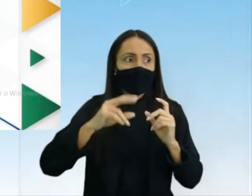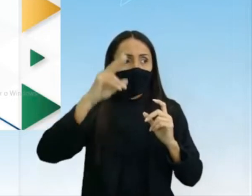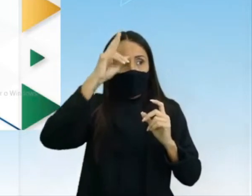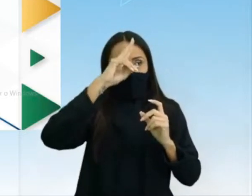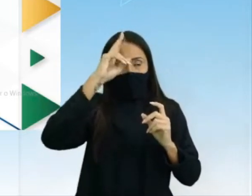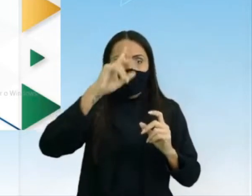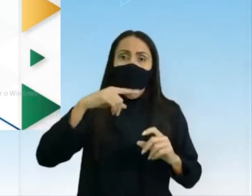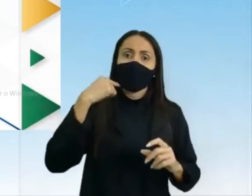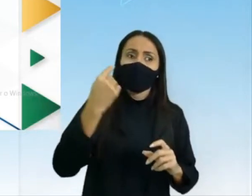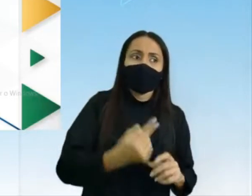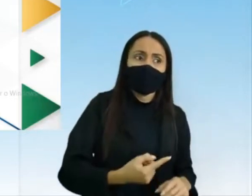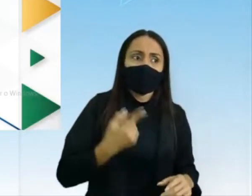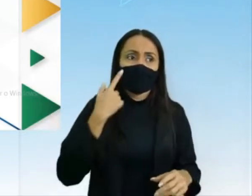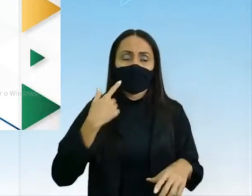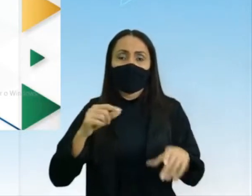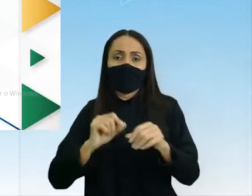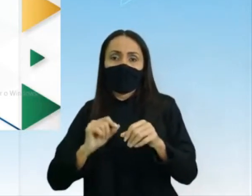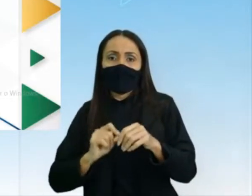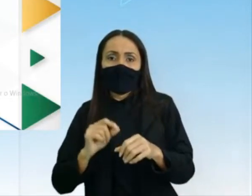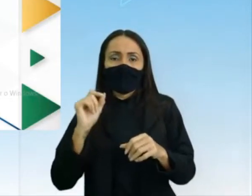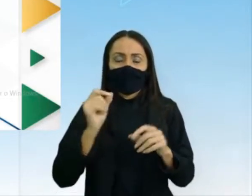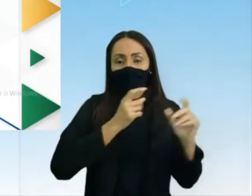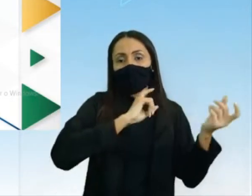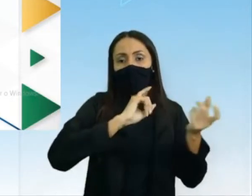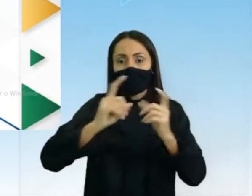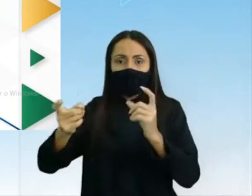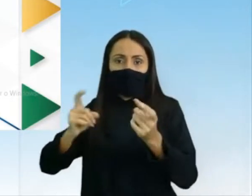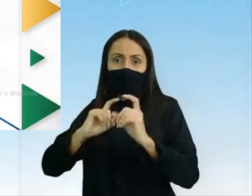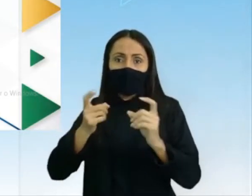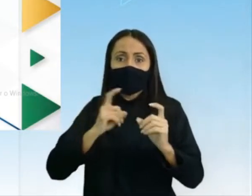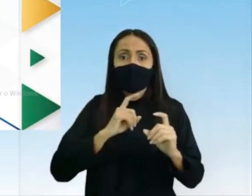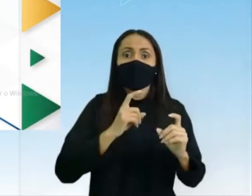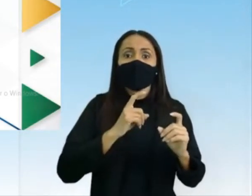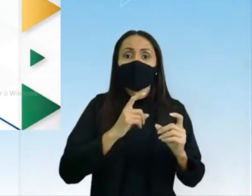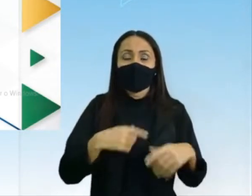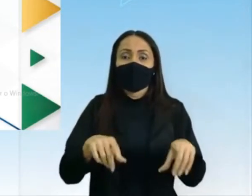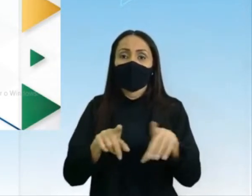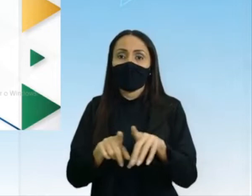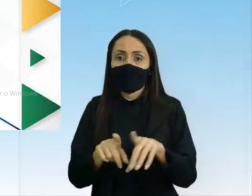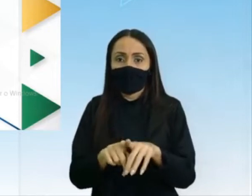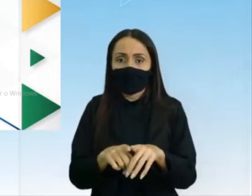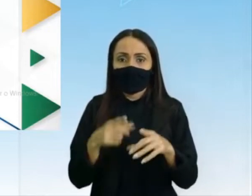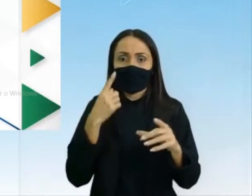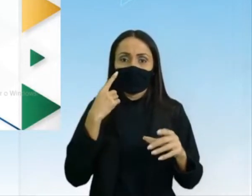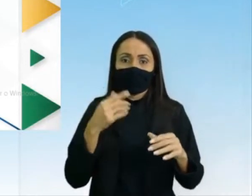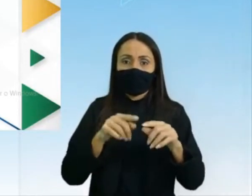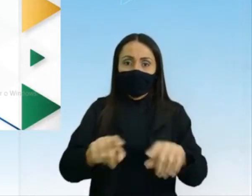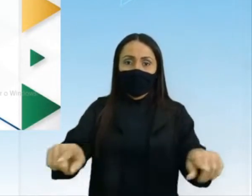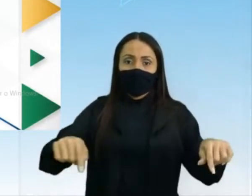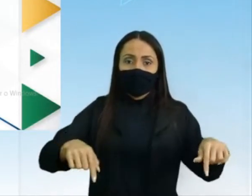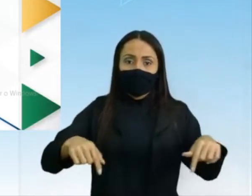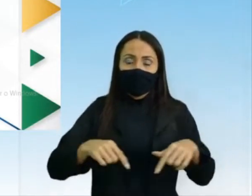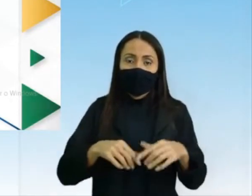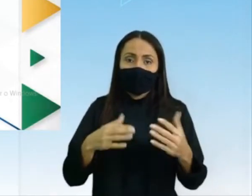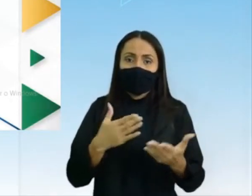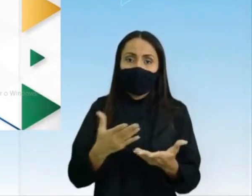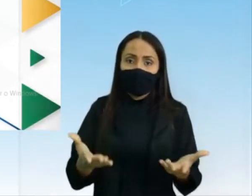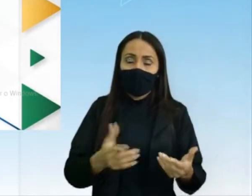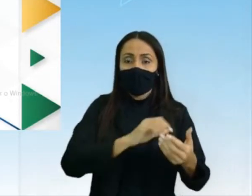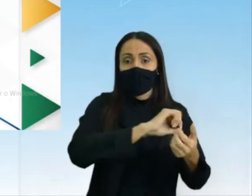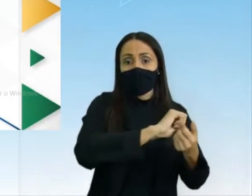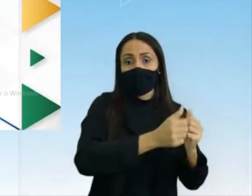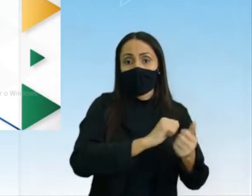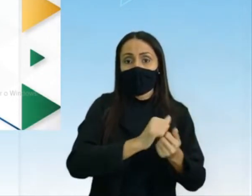nós formos fazer o quê? Um debate, um júri simulado também em sala de aula, devemos adequar